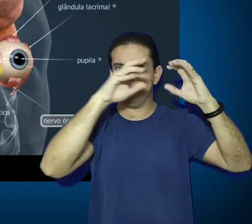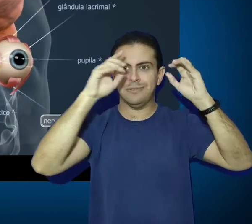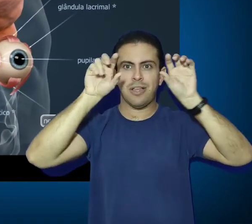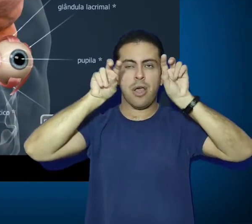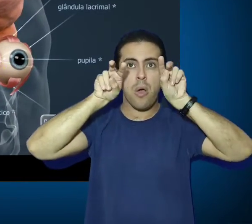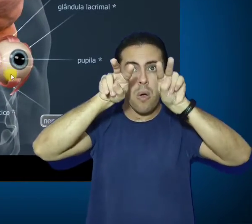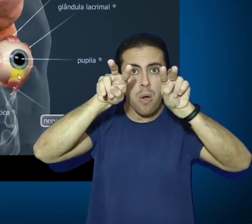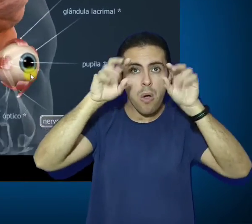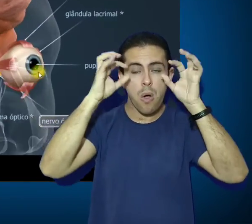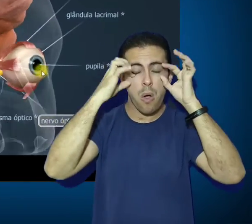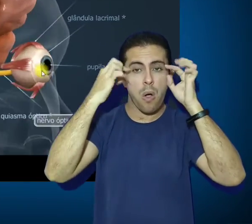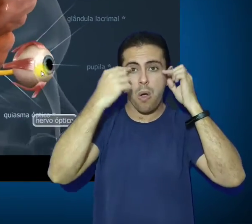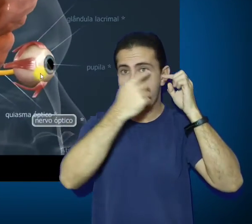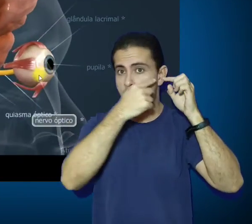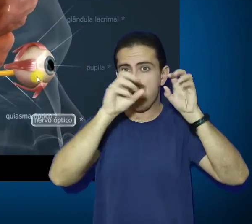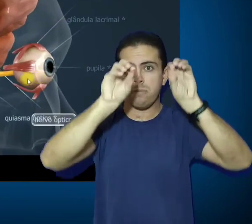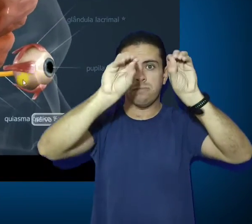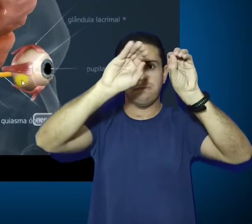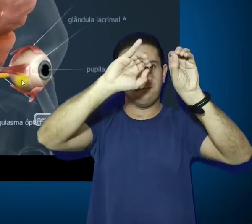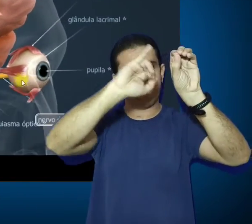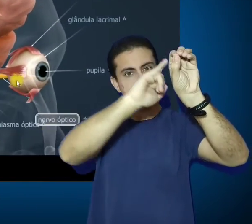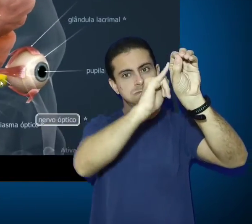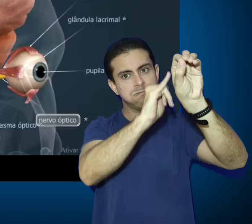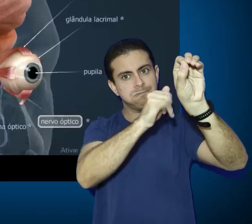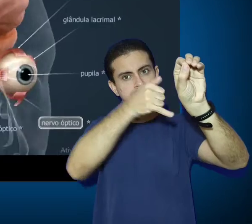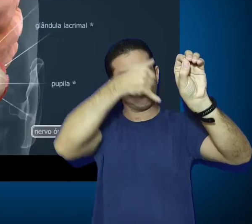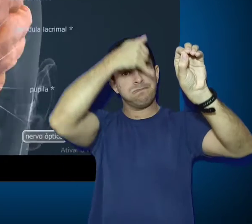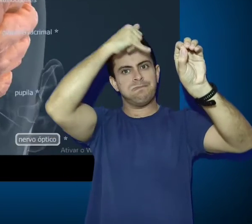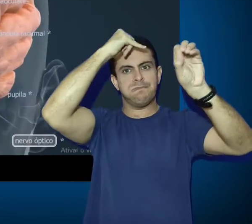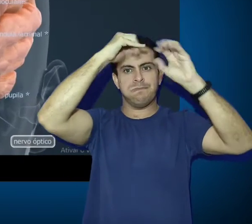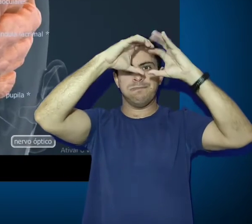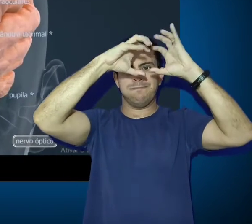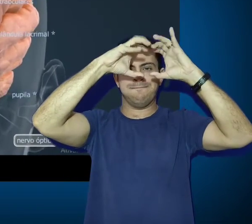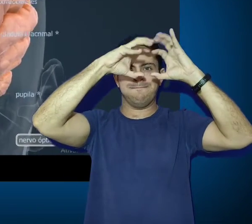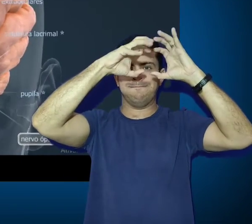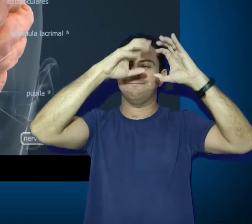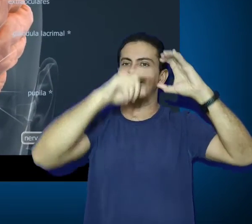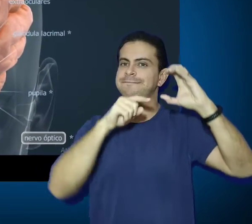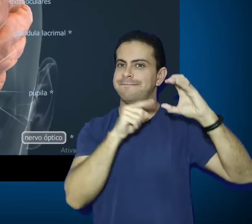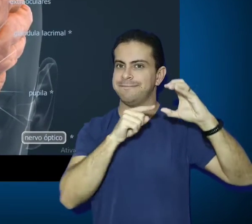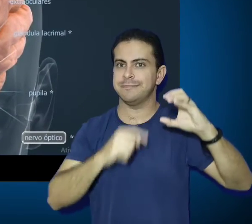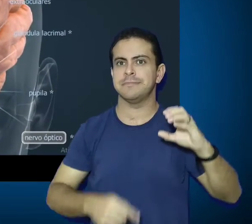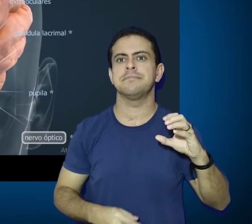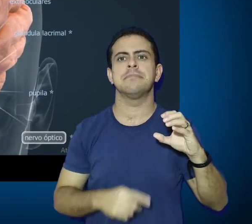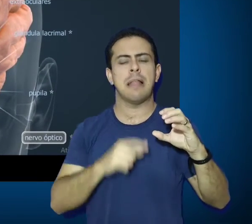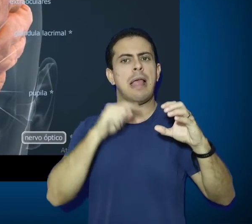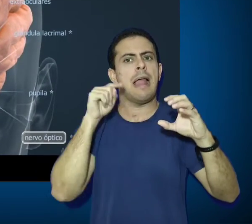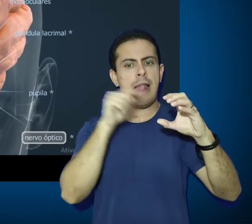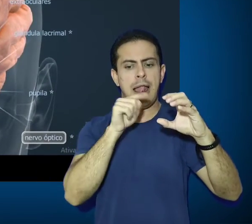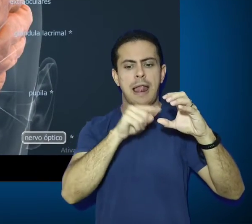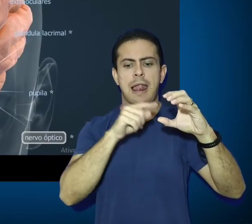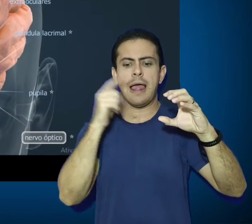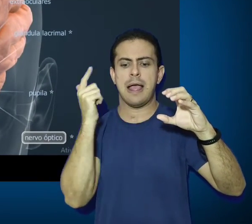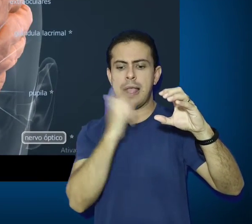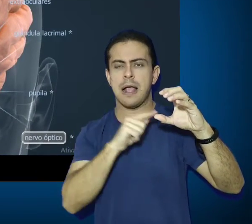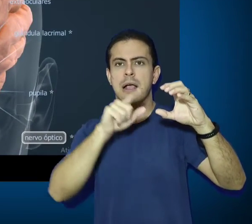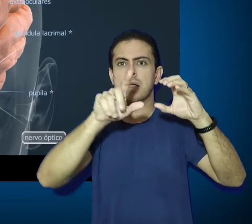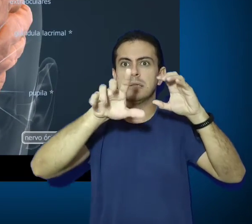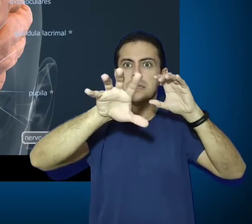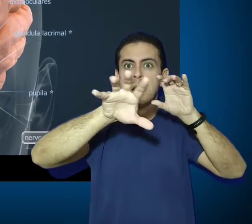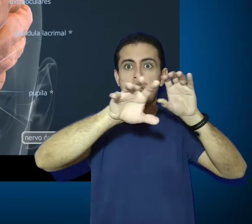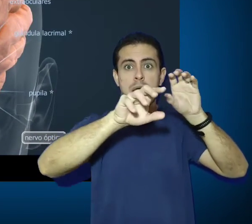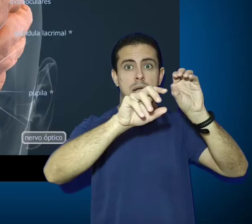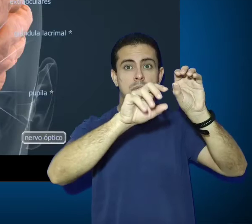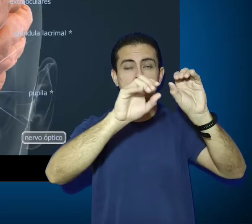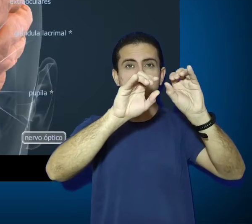cérebro. E através desses nervos ópticos, acontece a transmissão dos